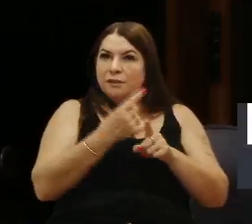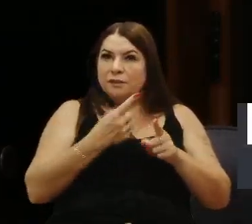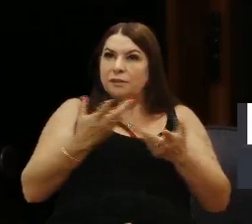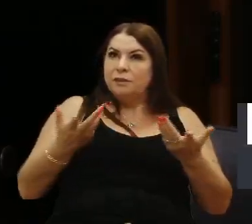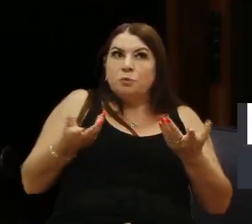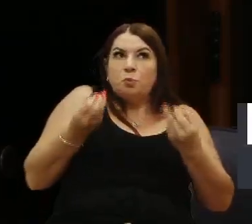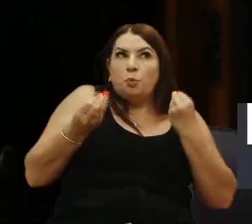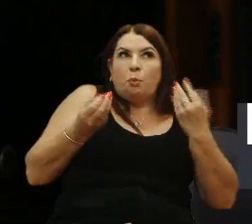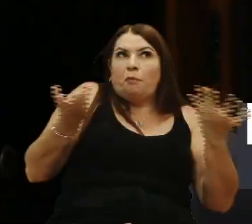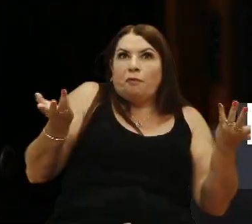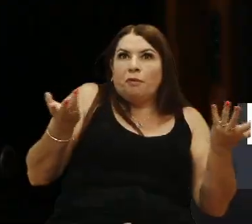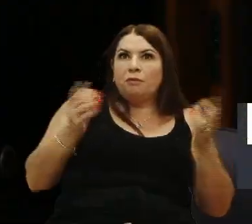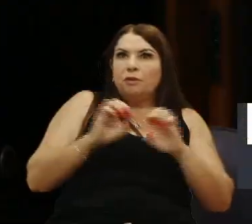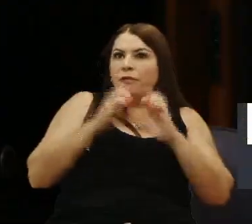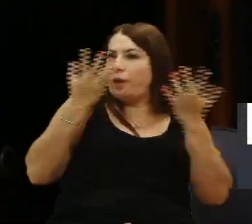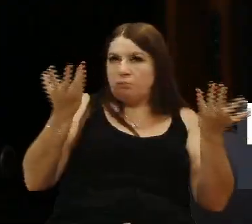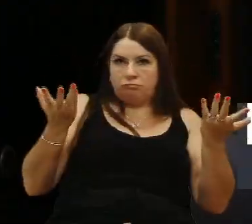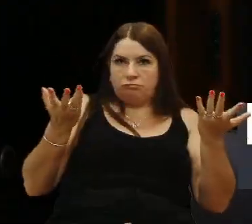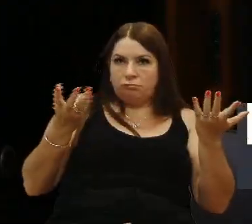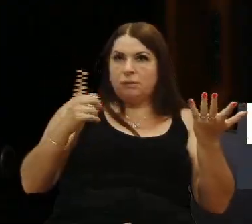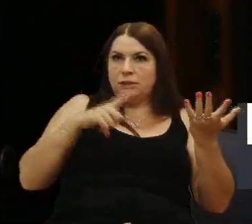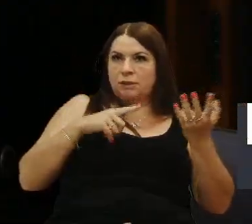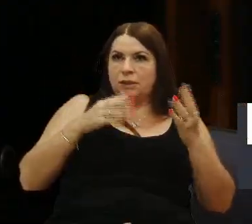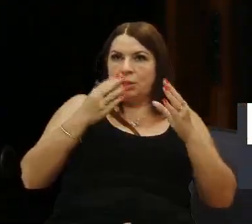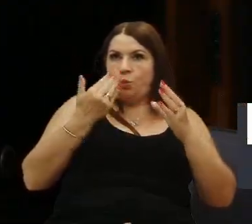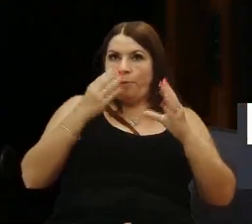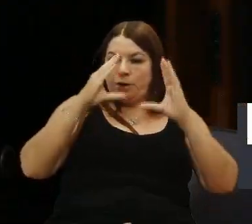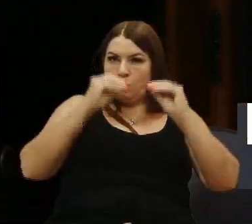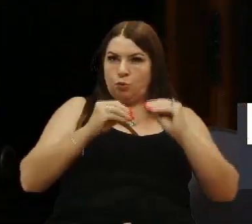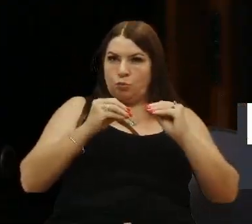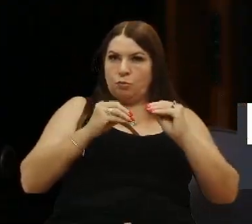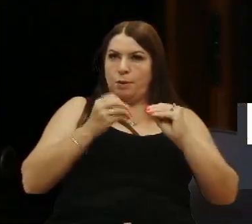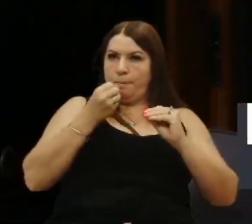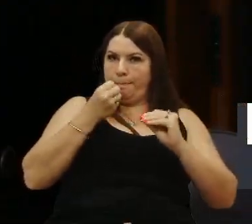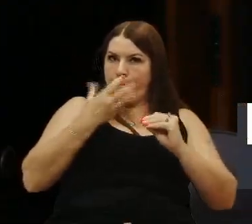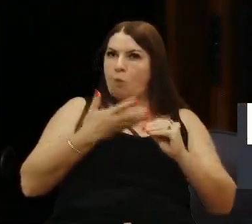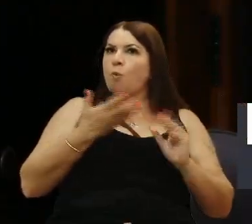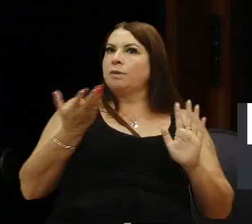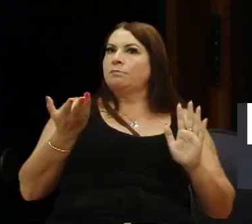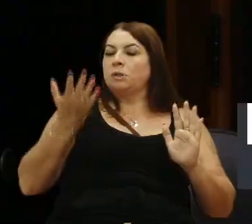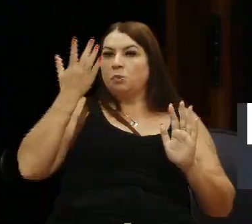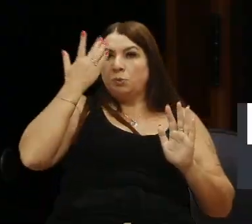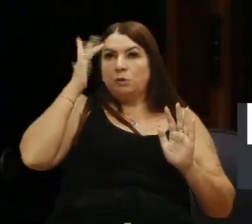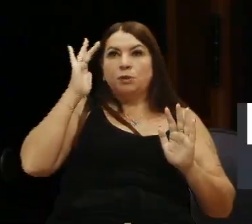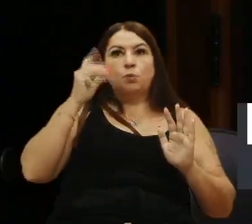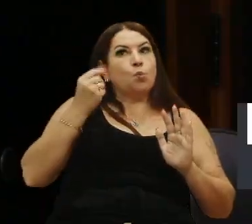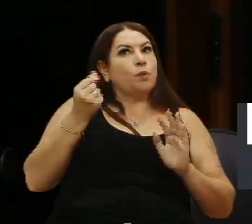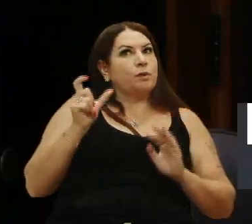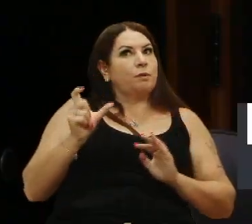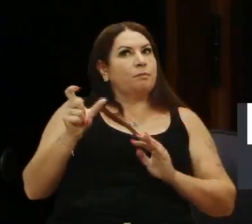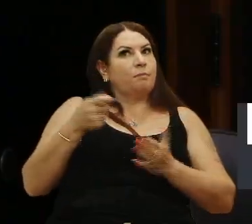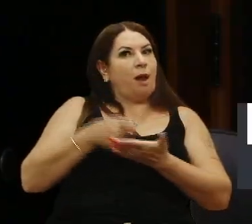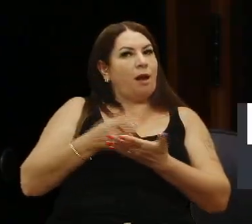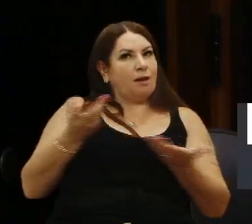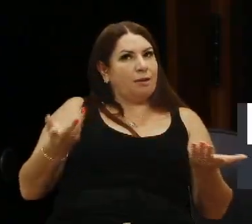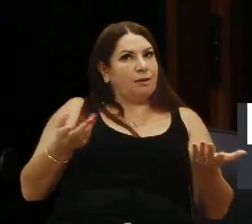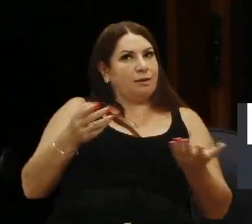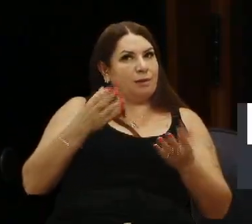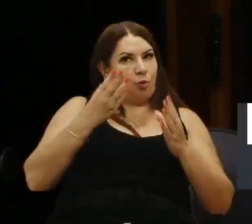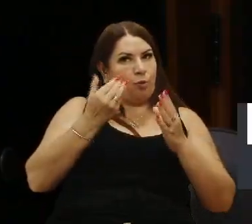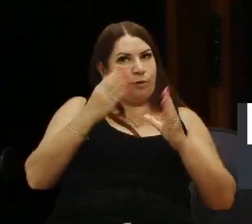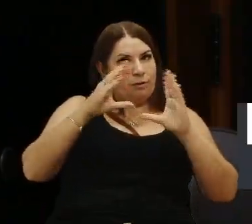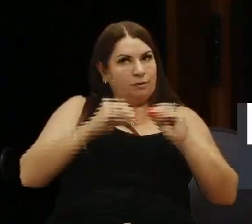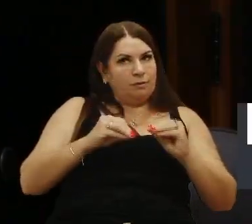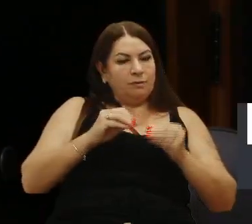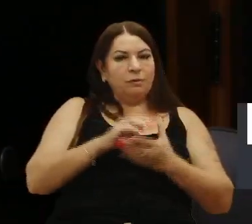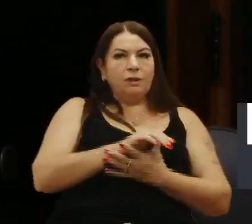como é que foi o evento. Sei que teve janta grande, comida boa, e não sei quanto que era o ingresso da janta. Mas